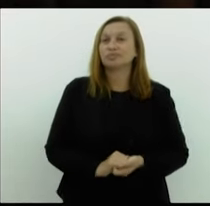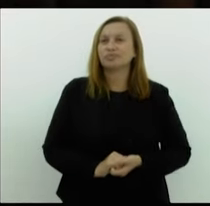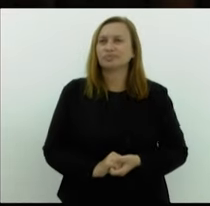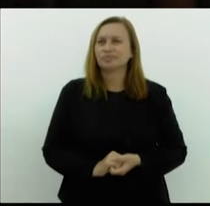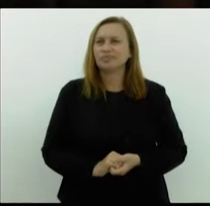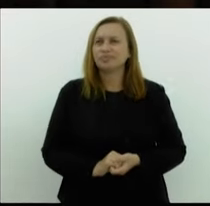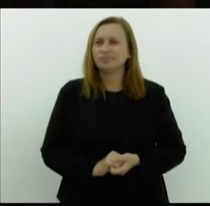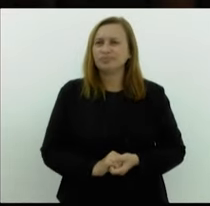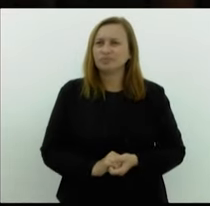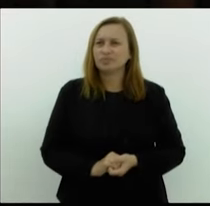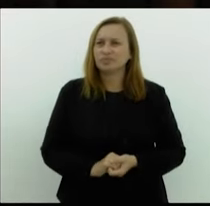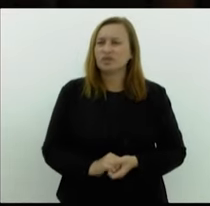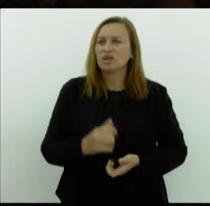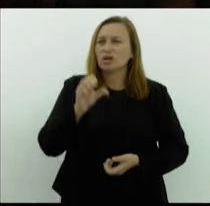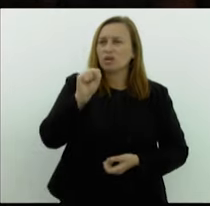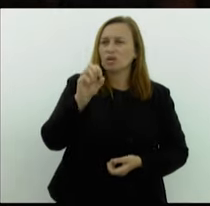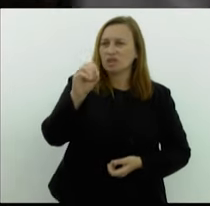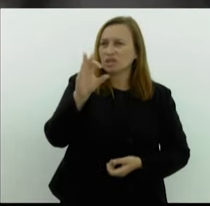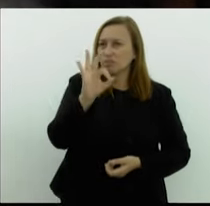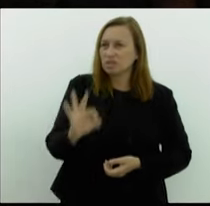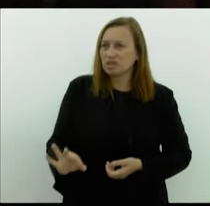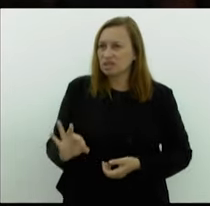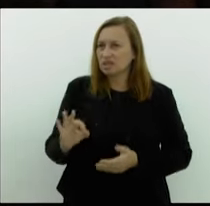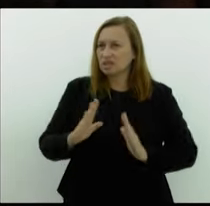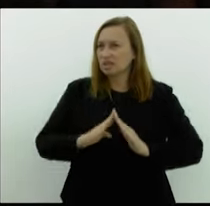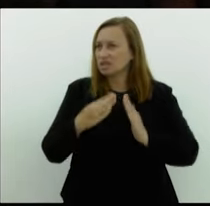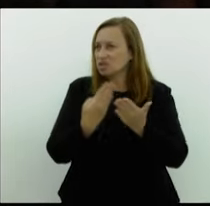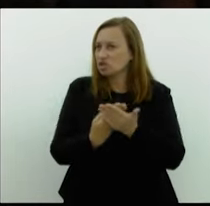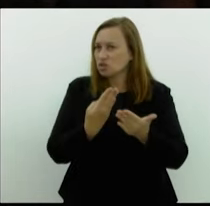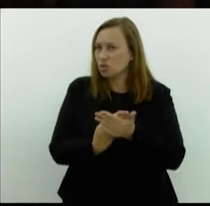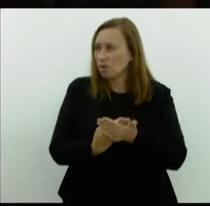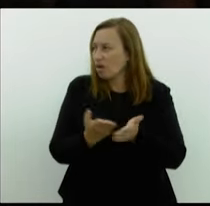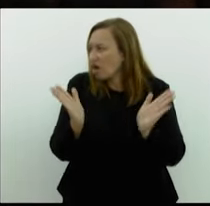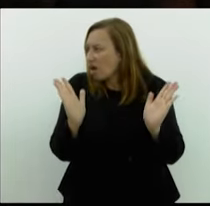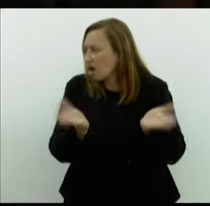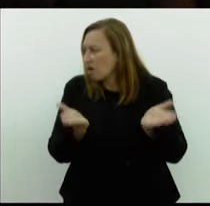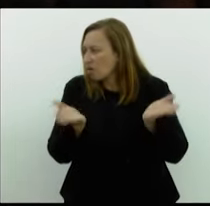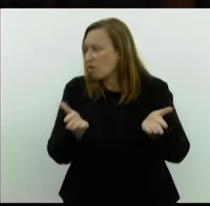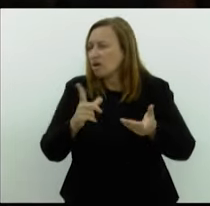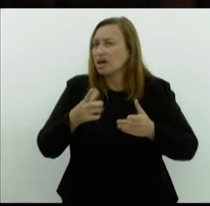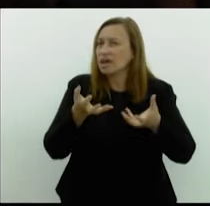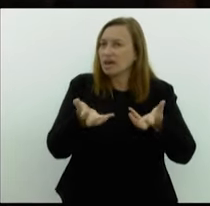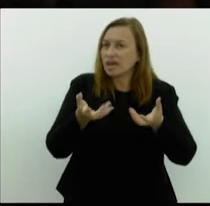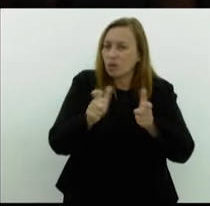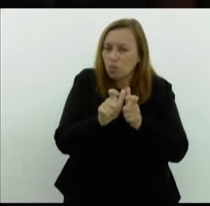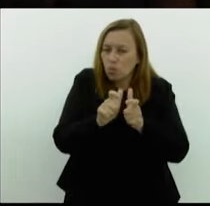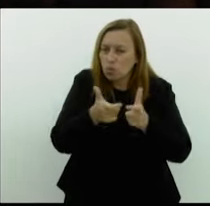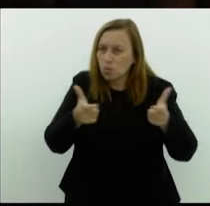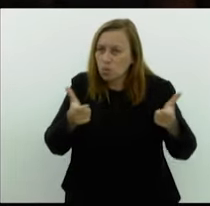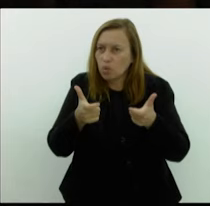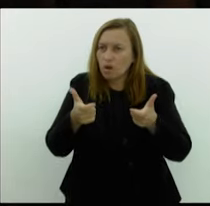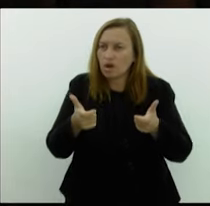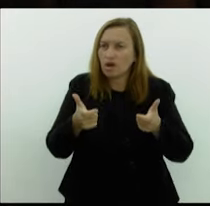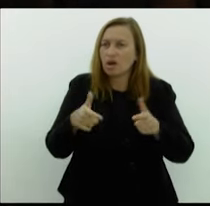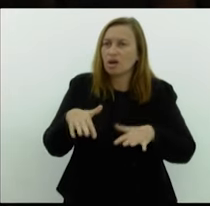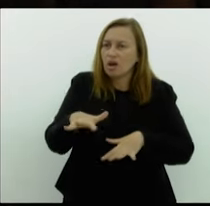em 80% das escolas, agora quer ampliar o nível de precarização da